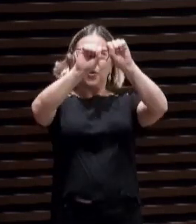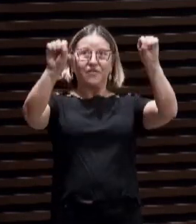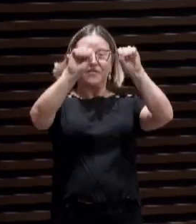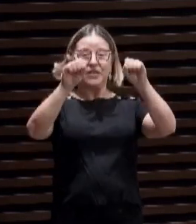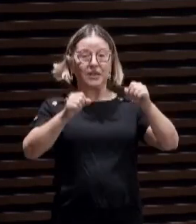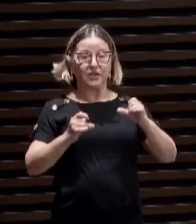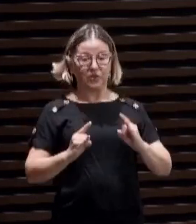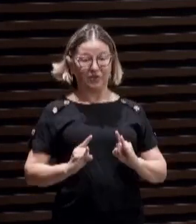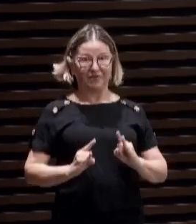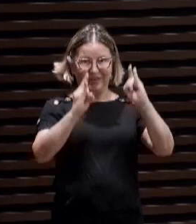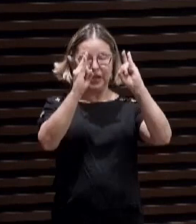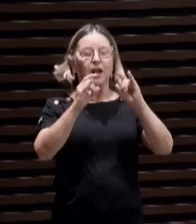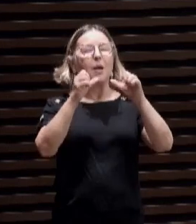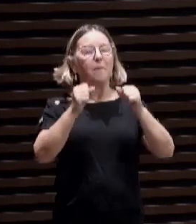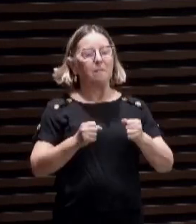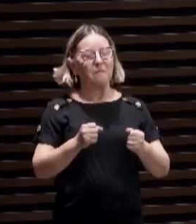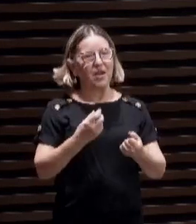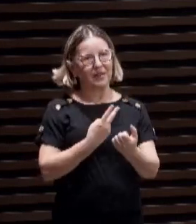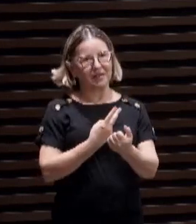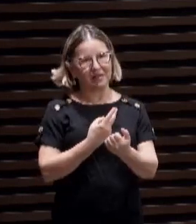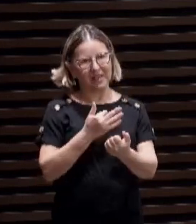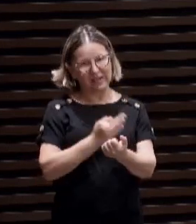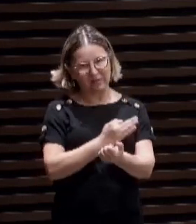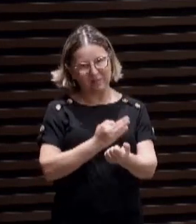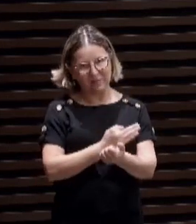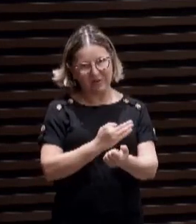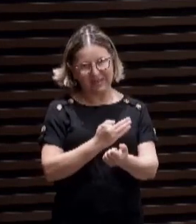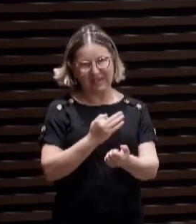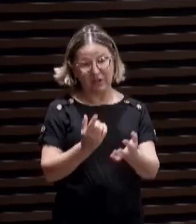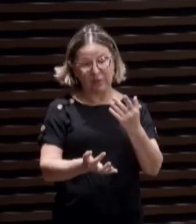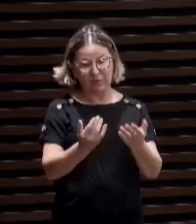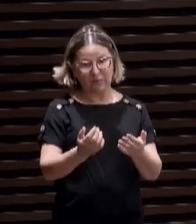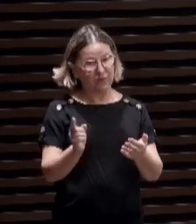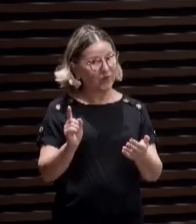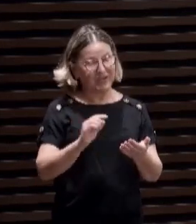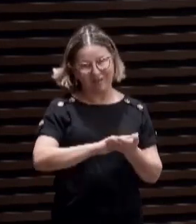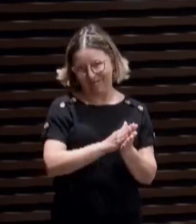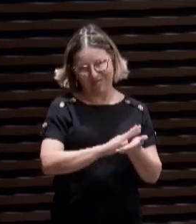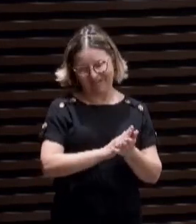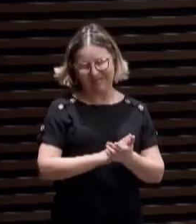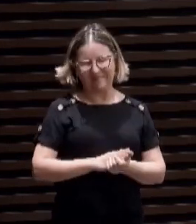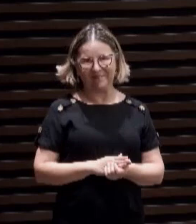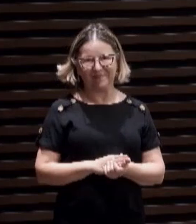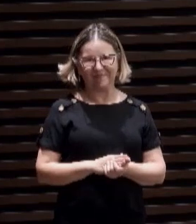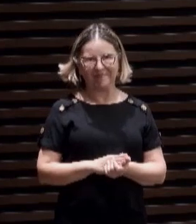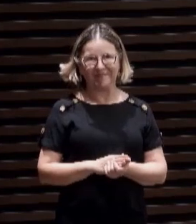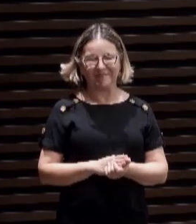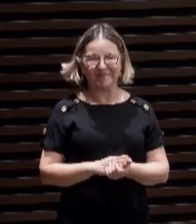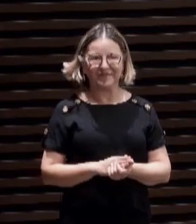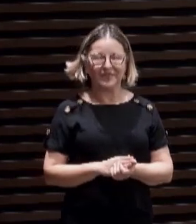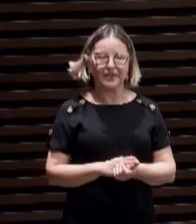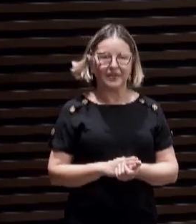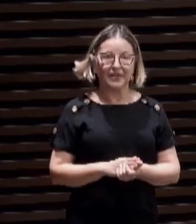suportar a ação do fogo sem serem destruídas. Porque a figura aqui era o templo.